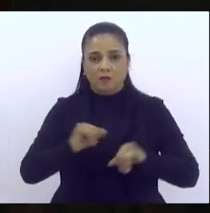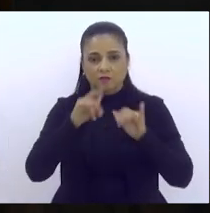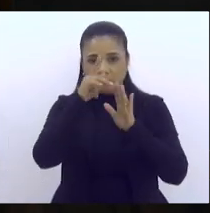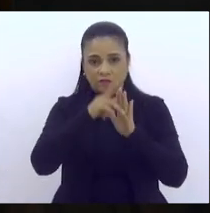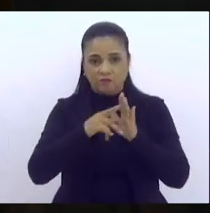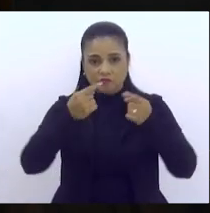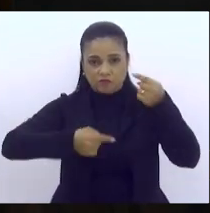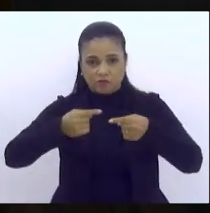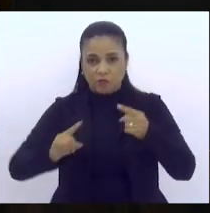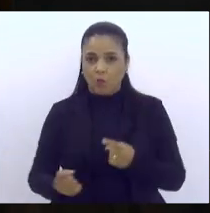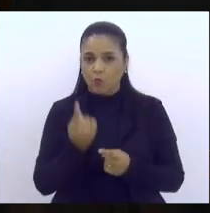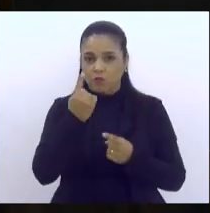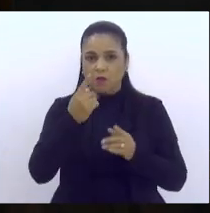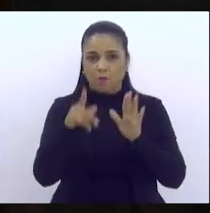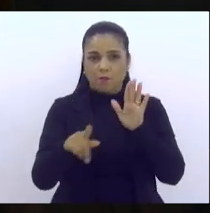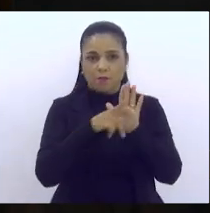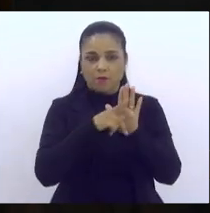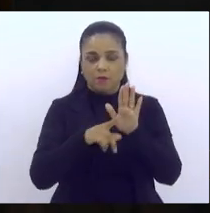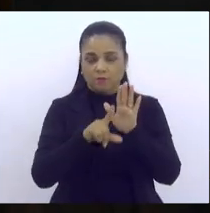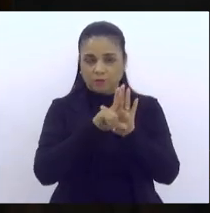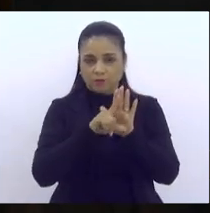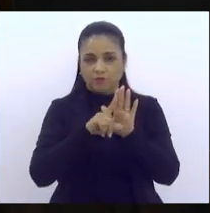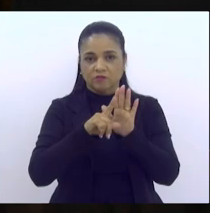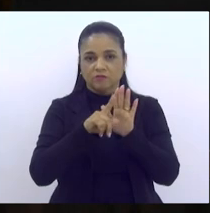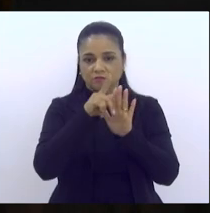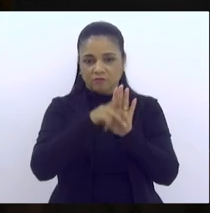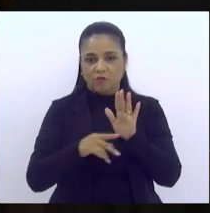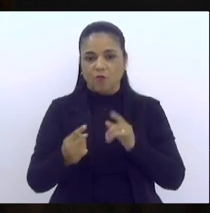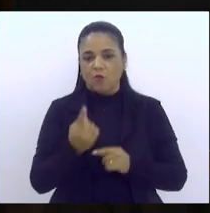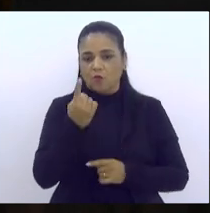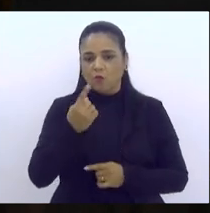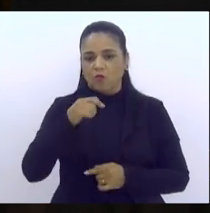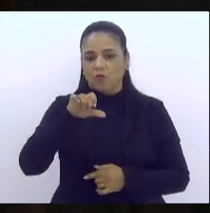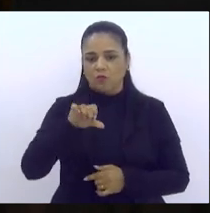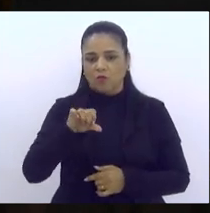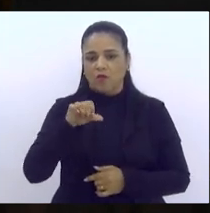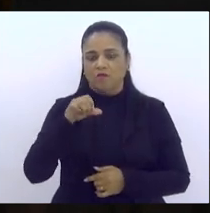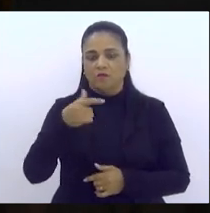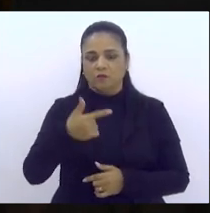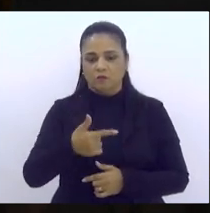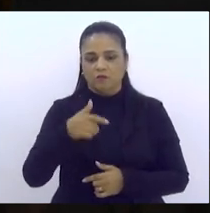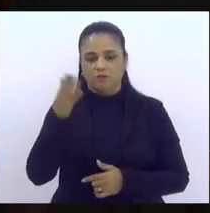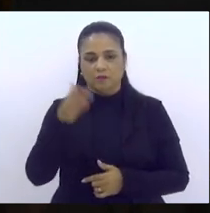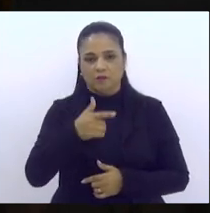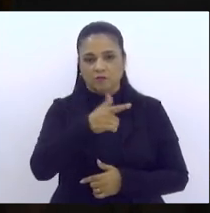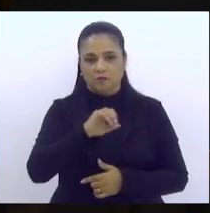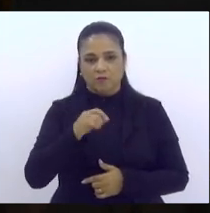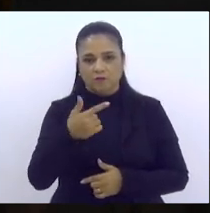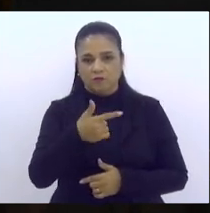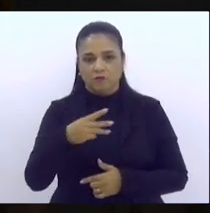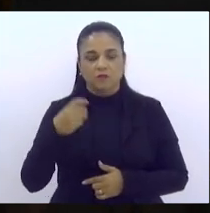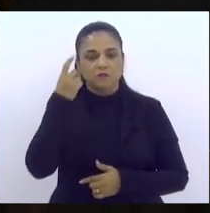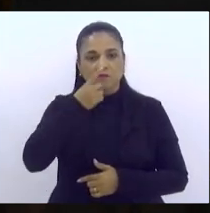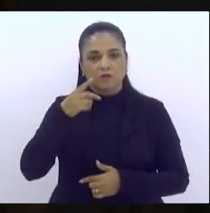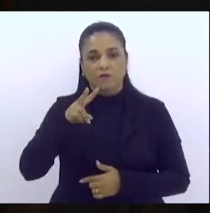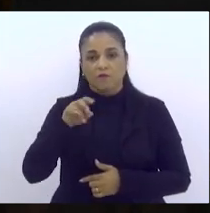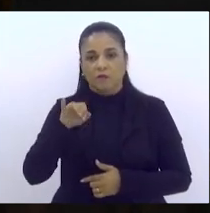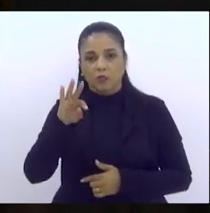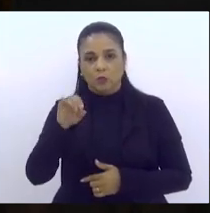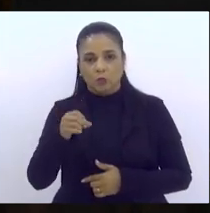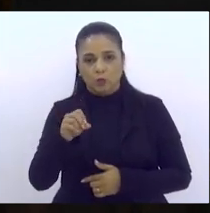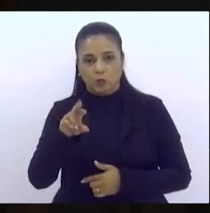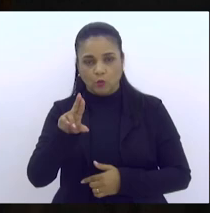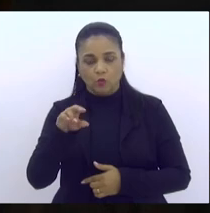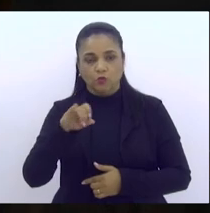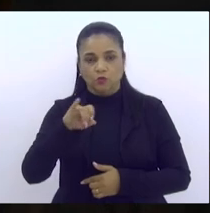em discussão única, projeto de resolução número 192/2023, de autoria do deputado Vitor Júnior e Marina do